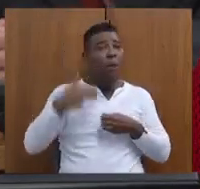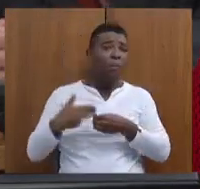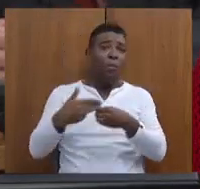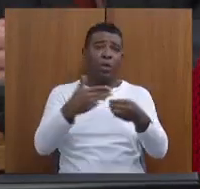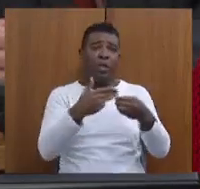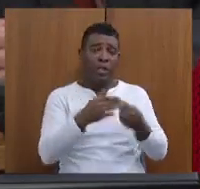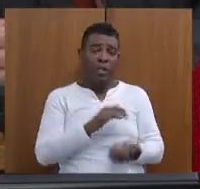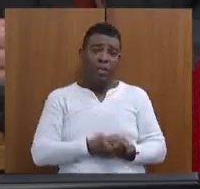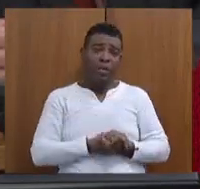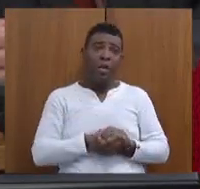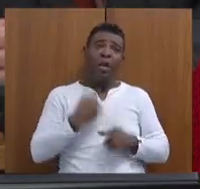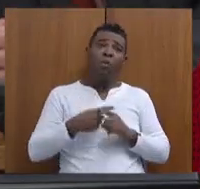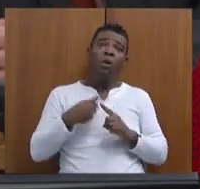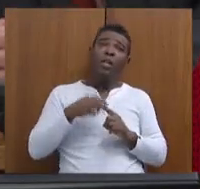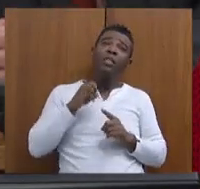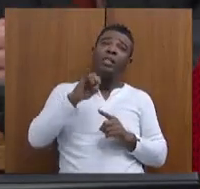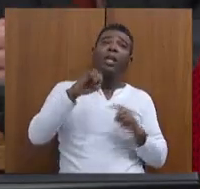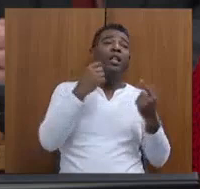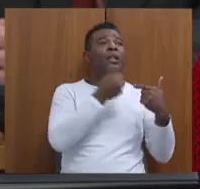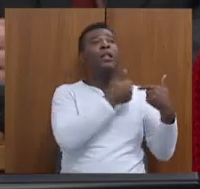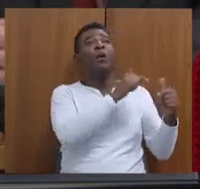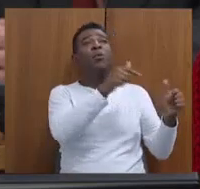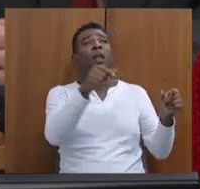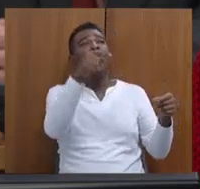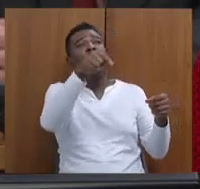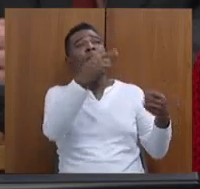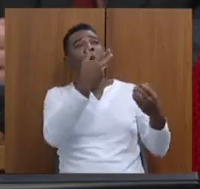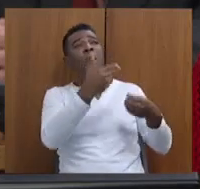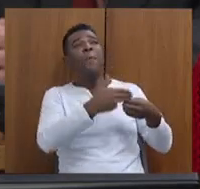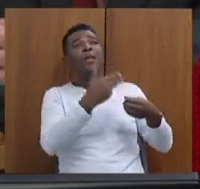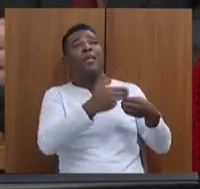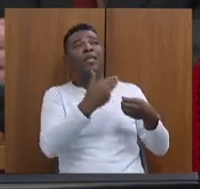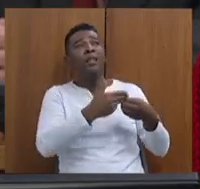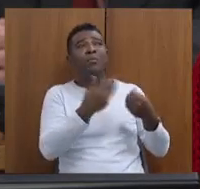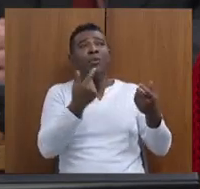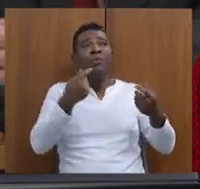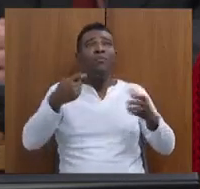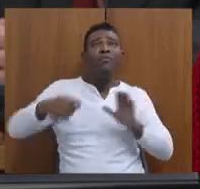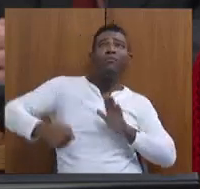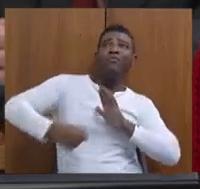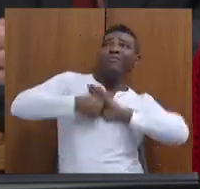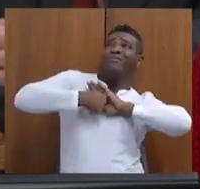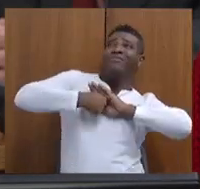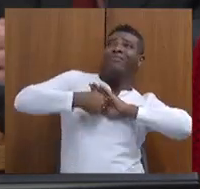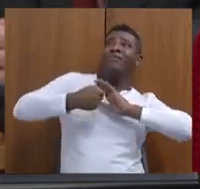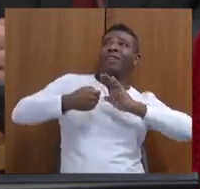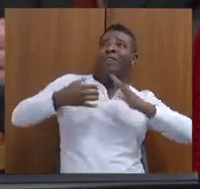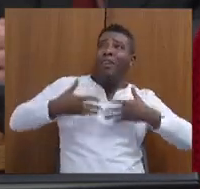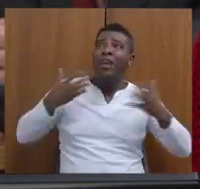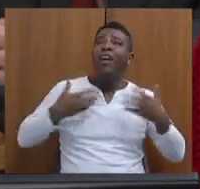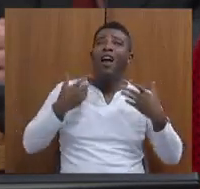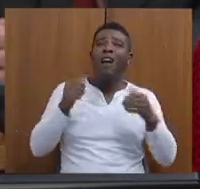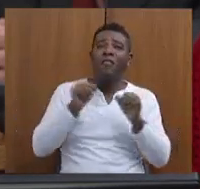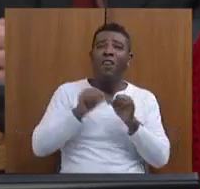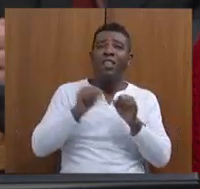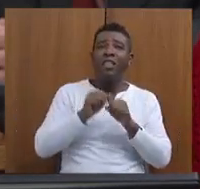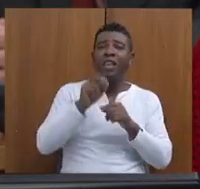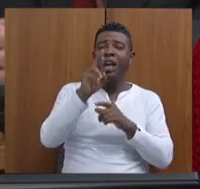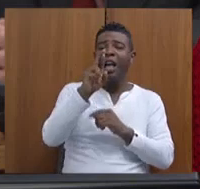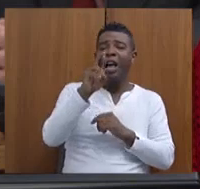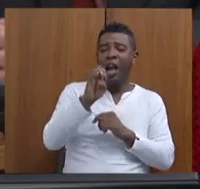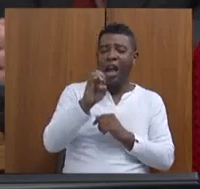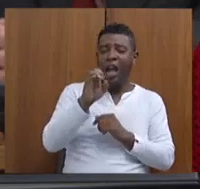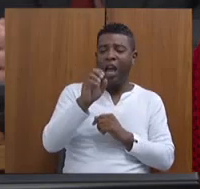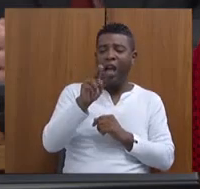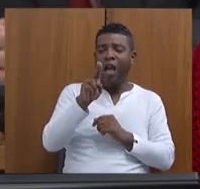município que despertado do município interesse para que ele fizesse o reúbe Né o estado